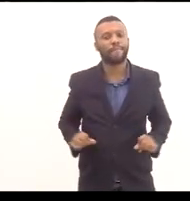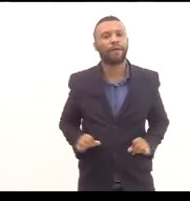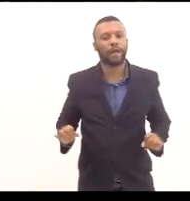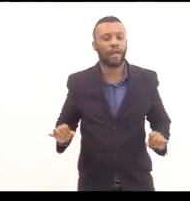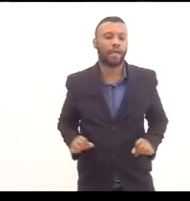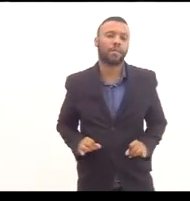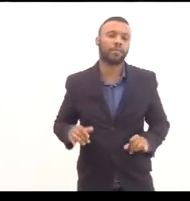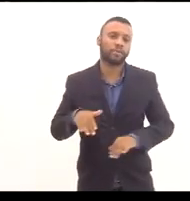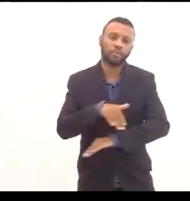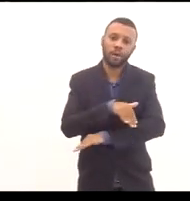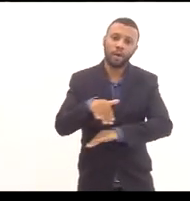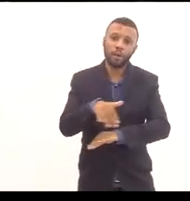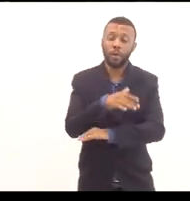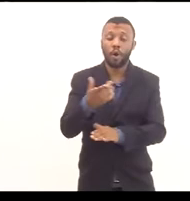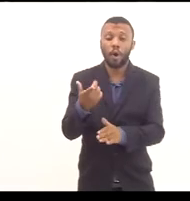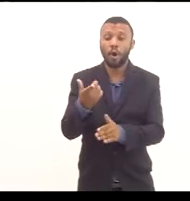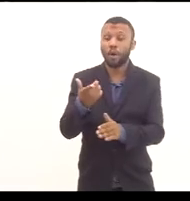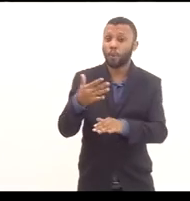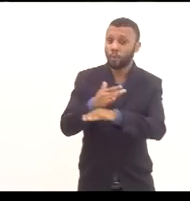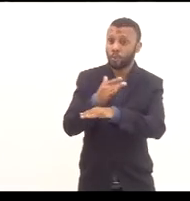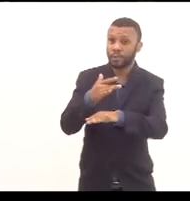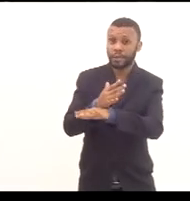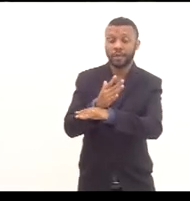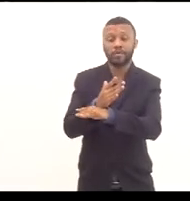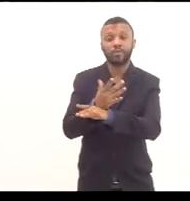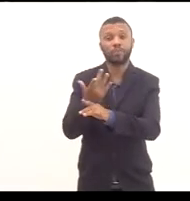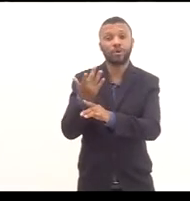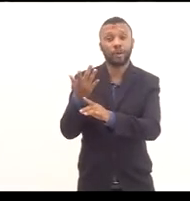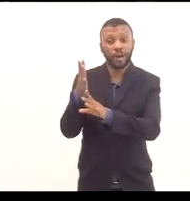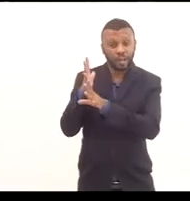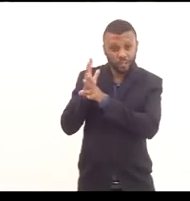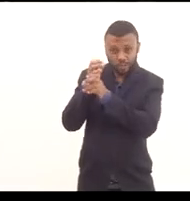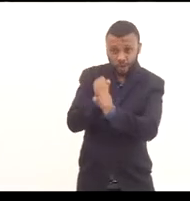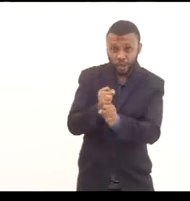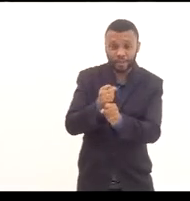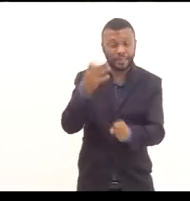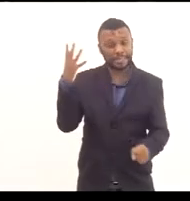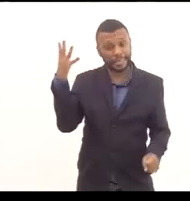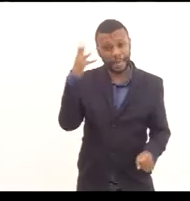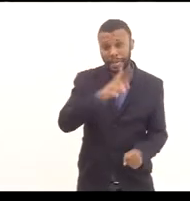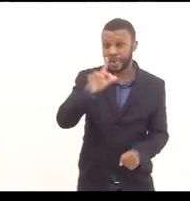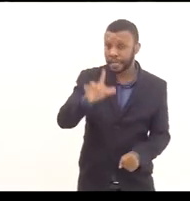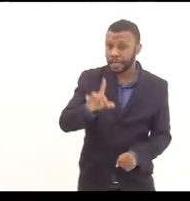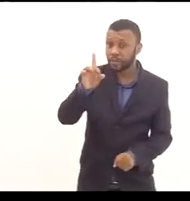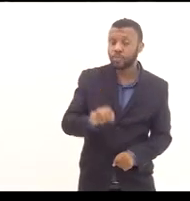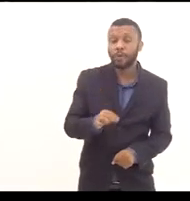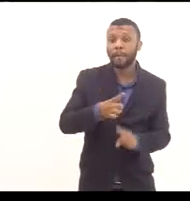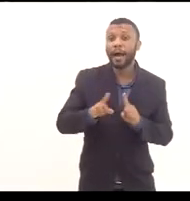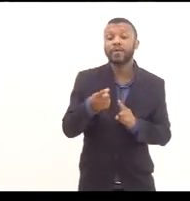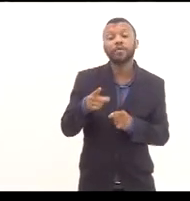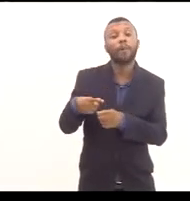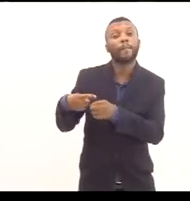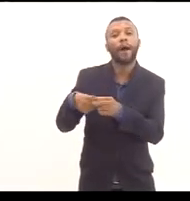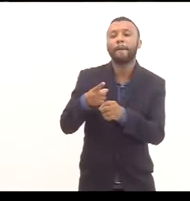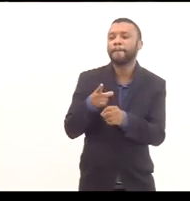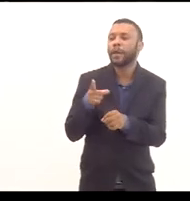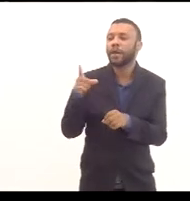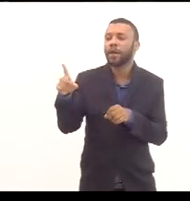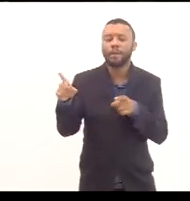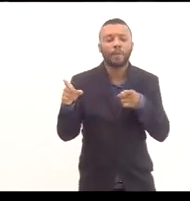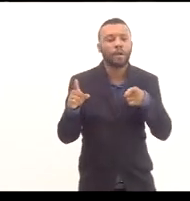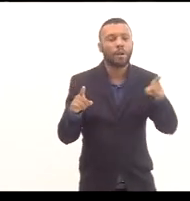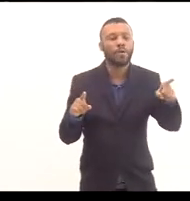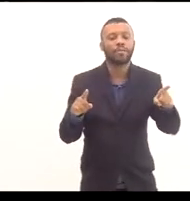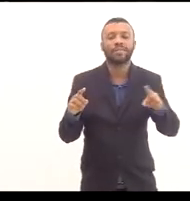só o só o centro histórico que tá lindo como se nada tivesse acontecido e os bairros periféricos estão com